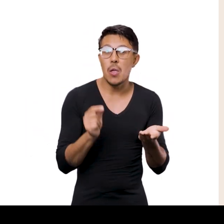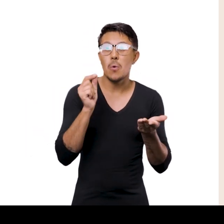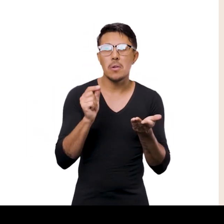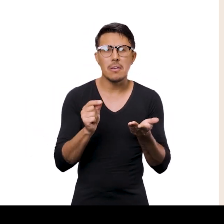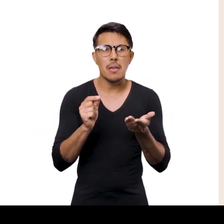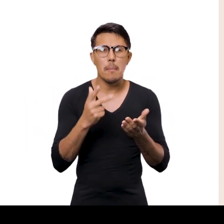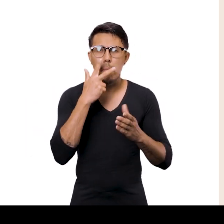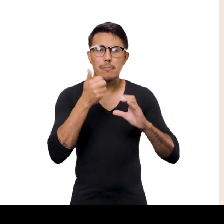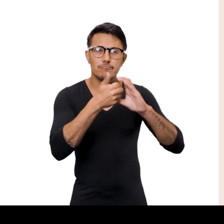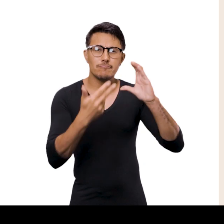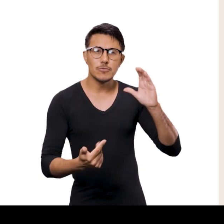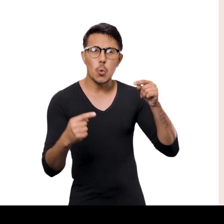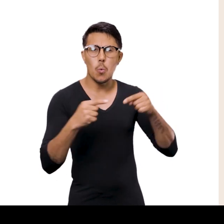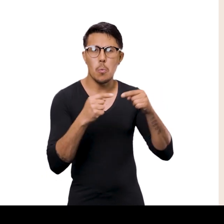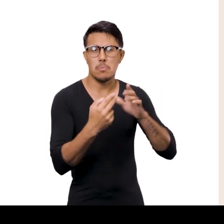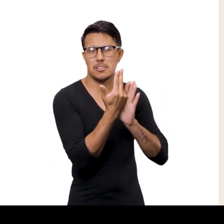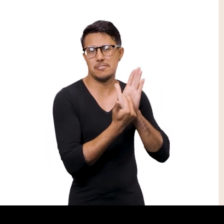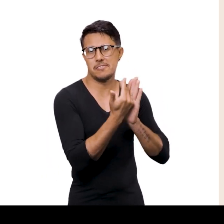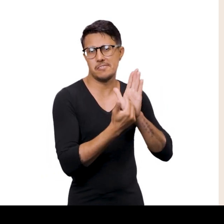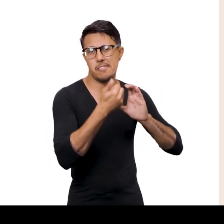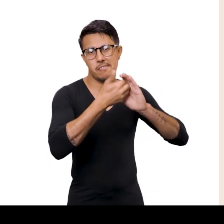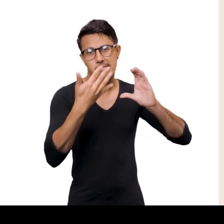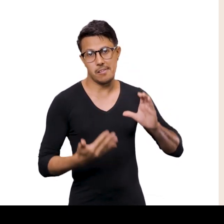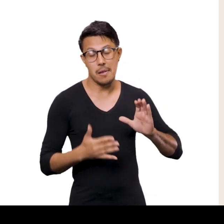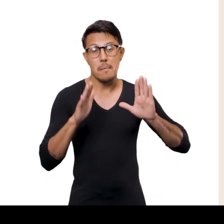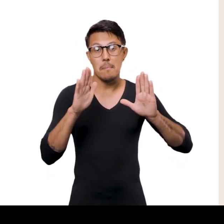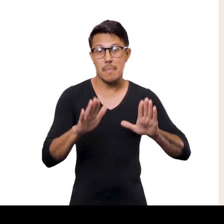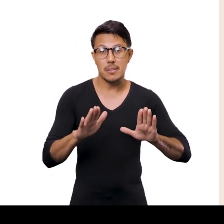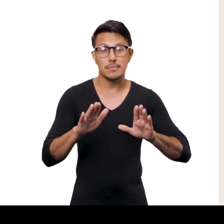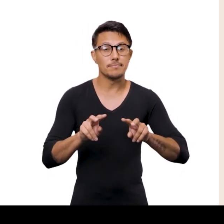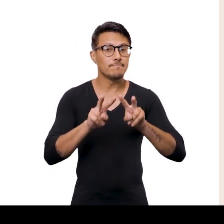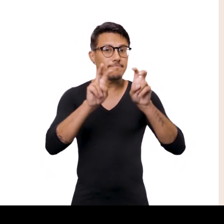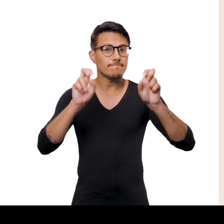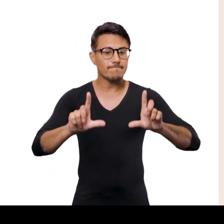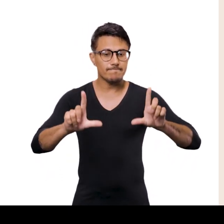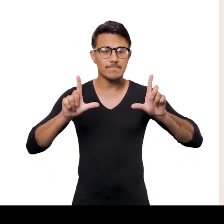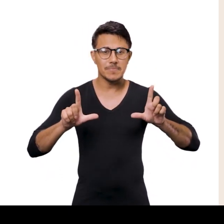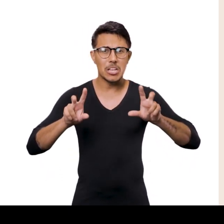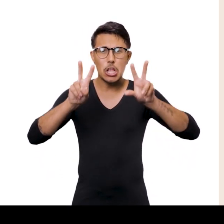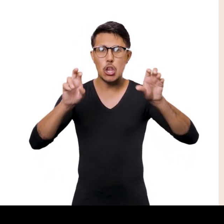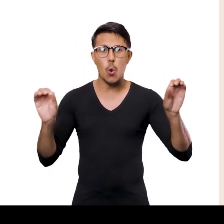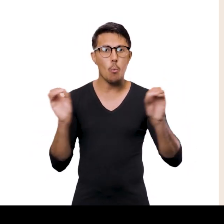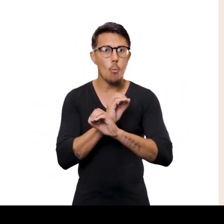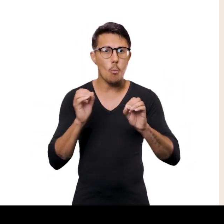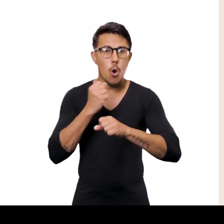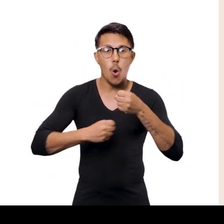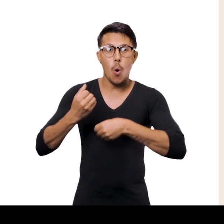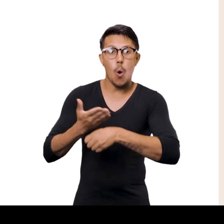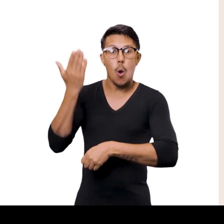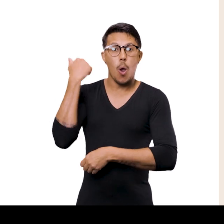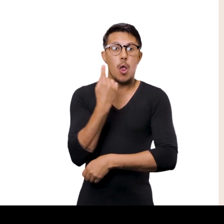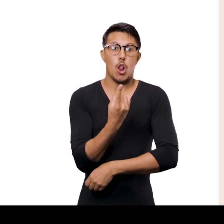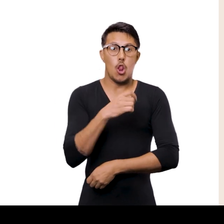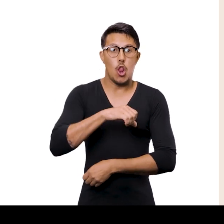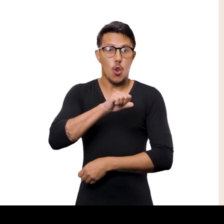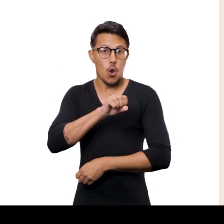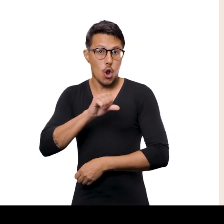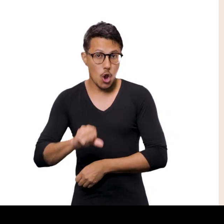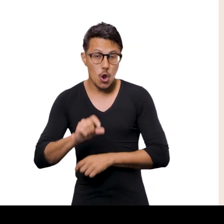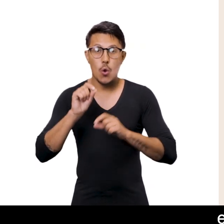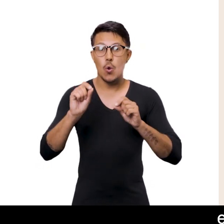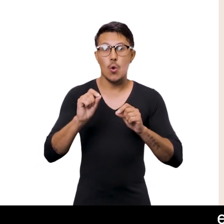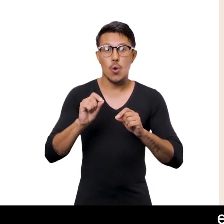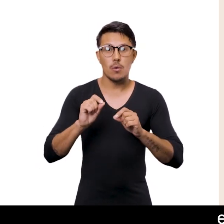assim um aspecto de desenho. Na obra Sem Título, de